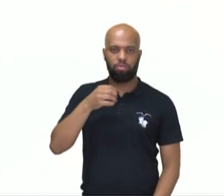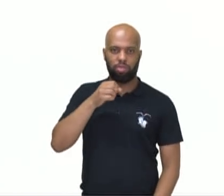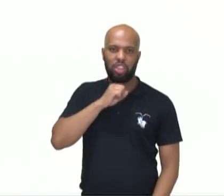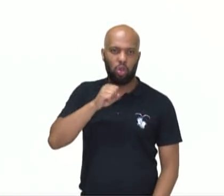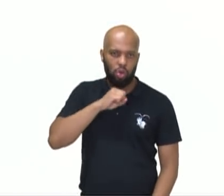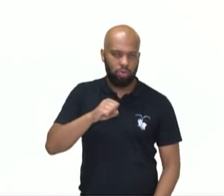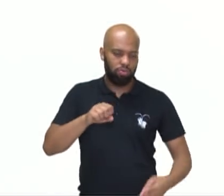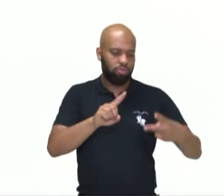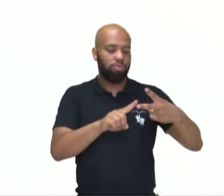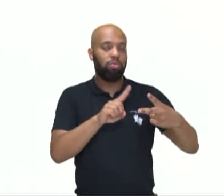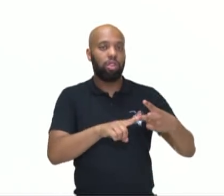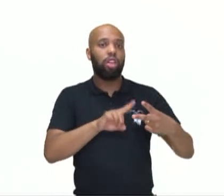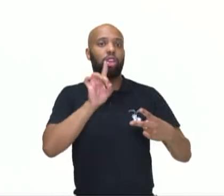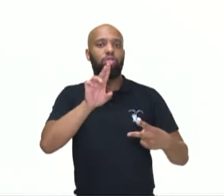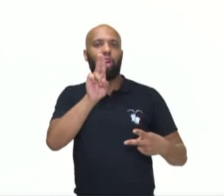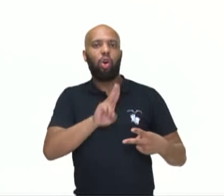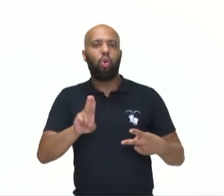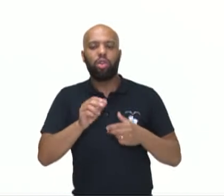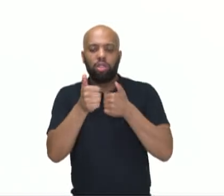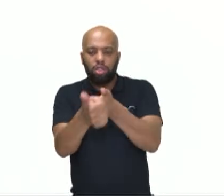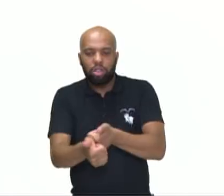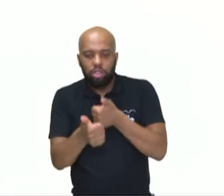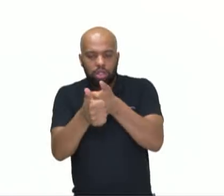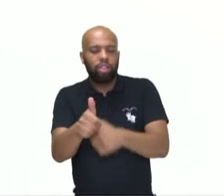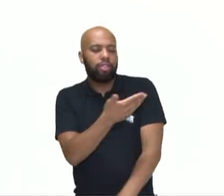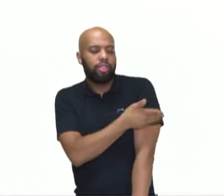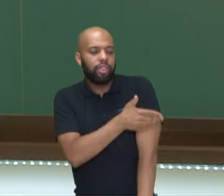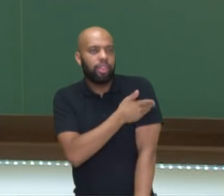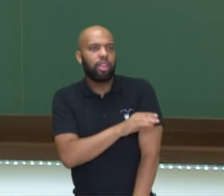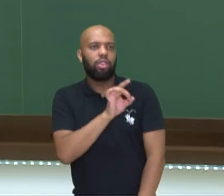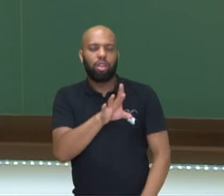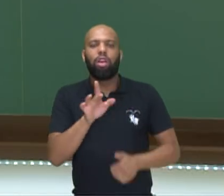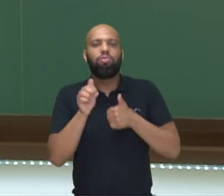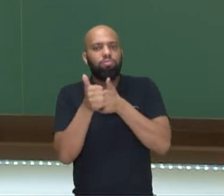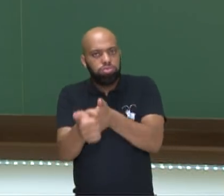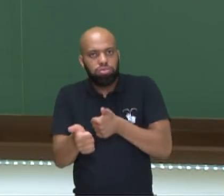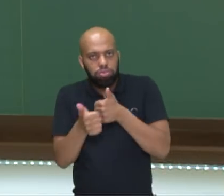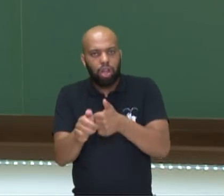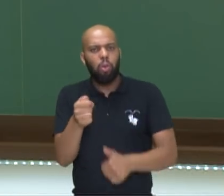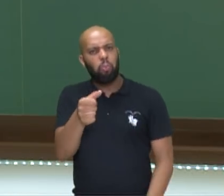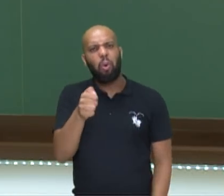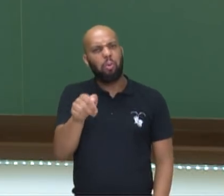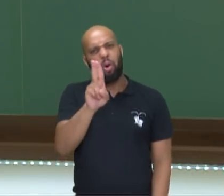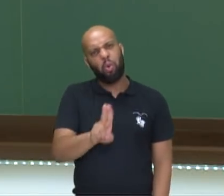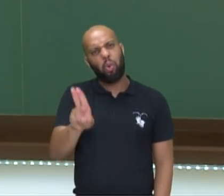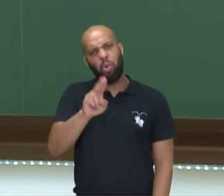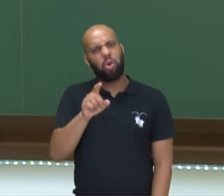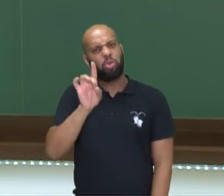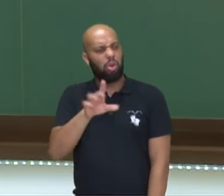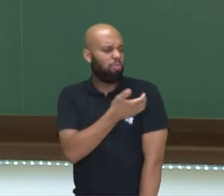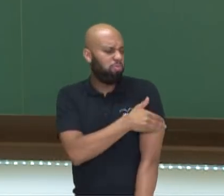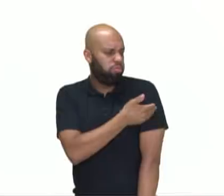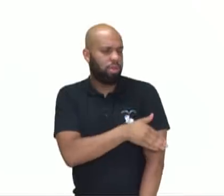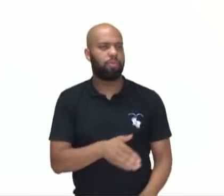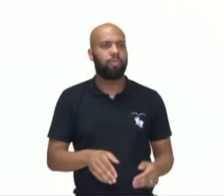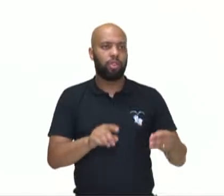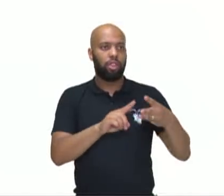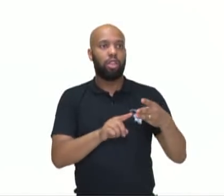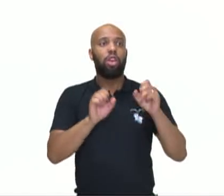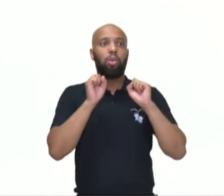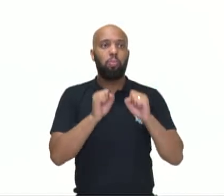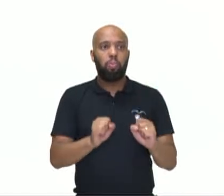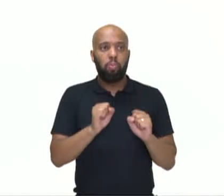para registro e acompanhamento dos treinos, né? Pouco utilidade realmente para o treinamento. Ou